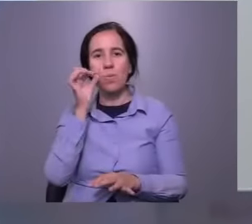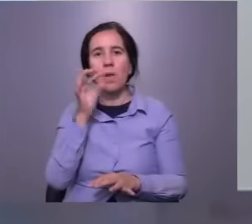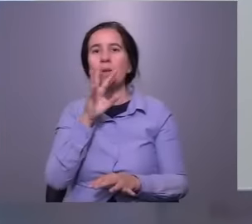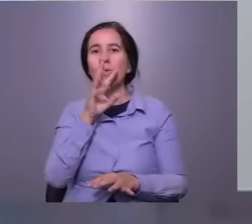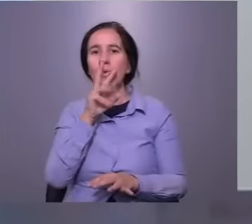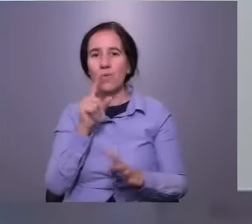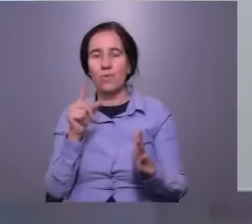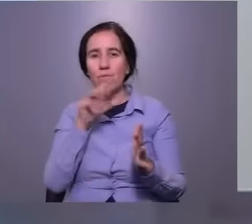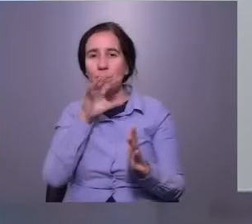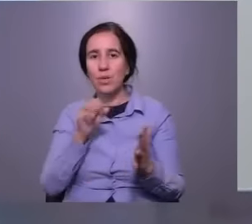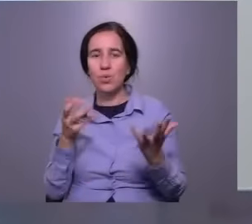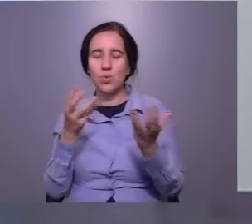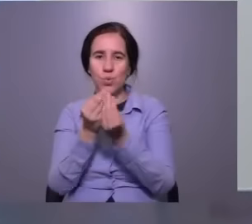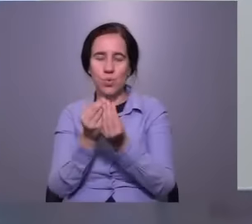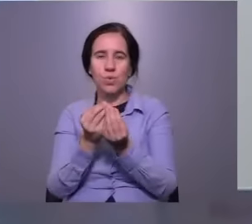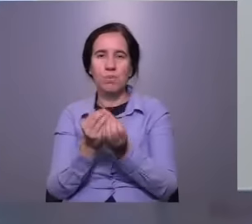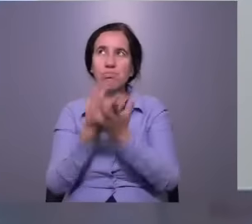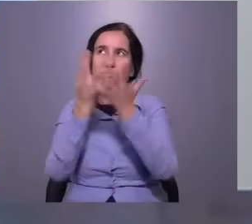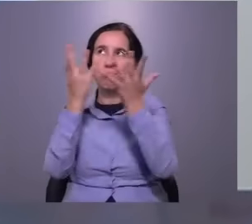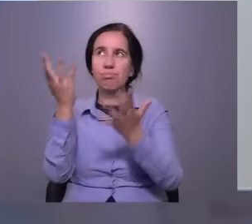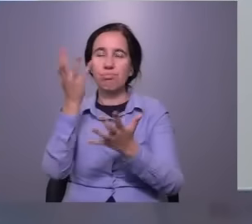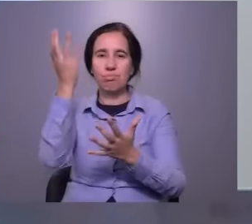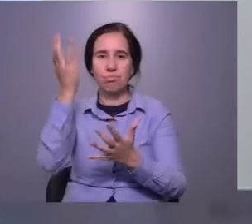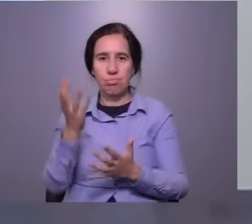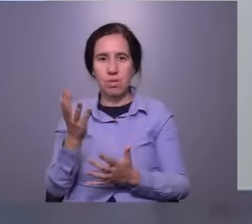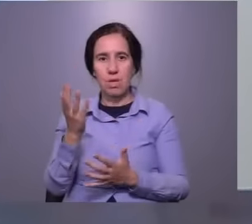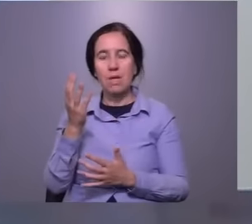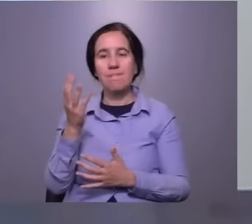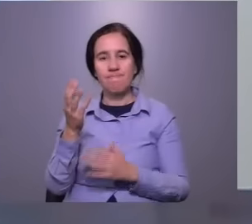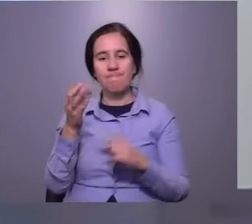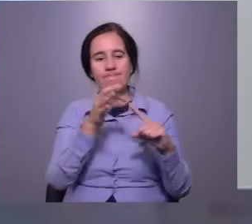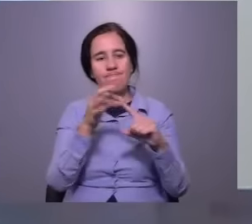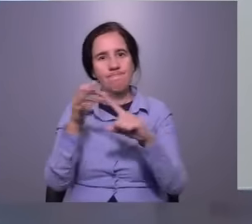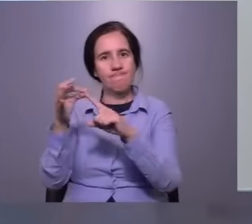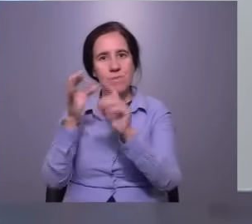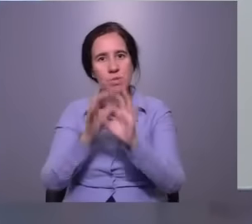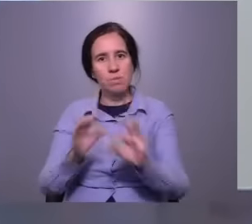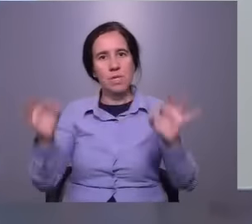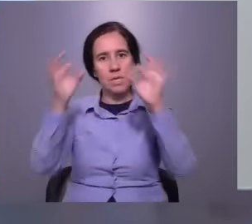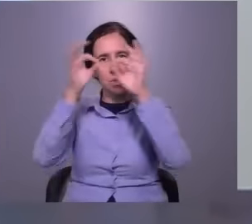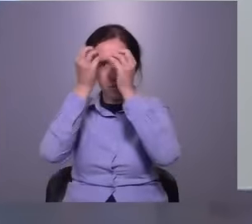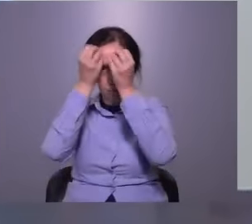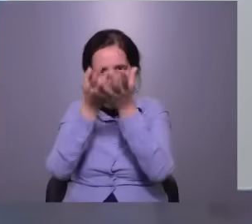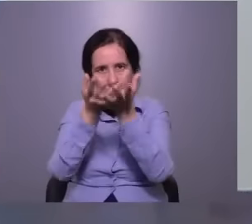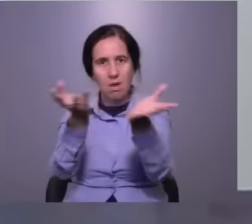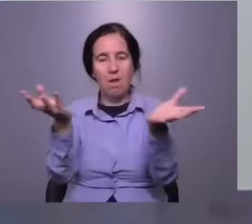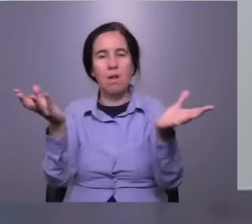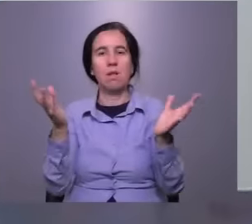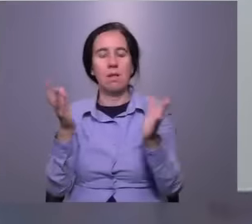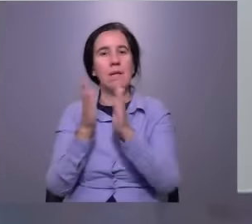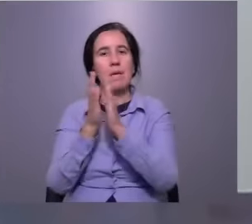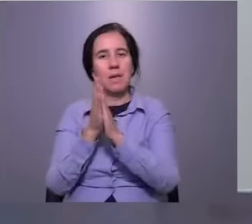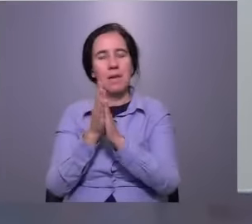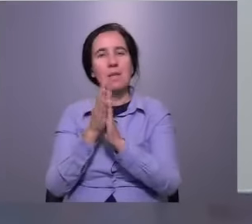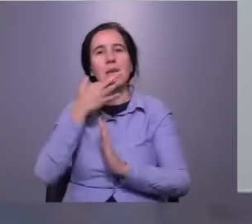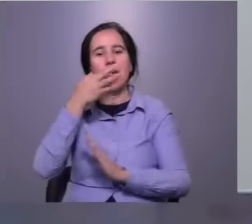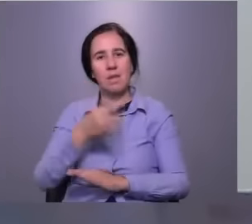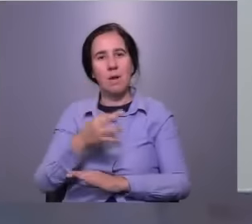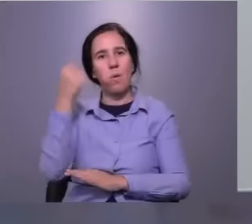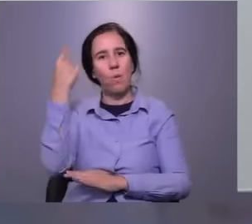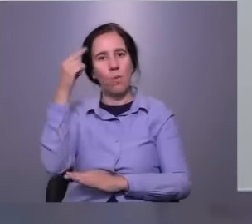reino não terá fim. Creio no Espírito Santo, Senhor que dá a vida, e procede do Pai e do